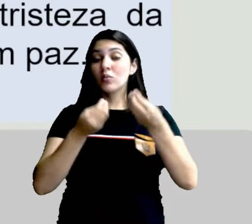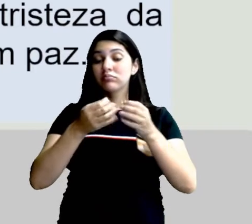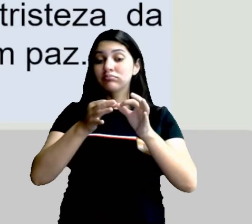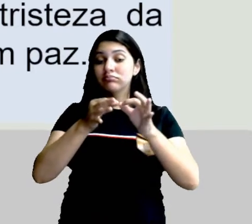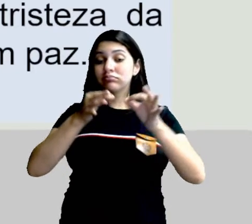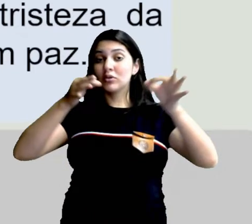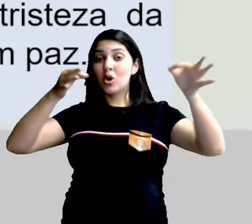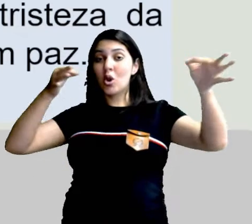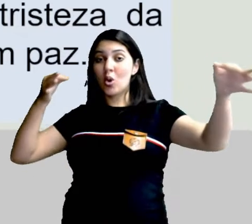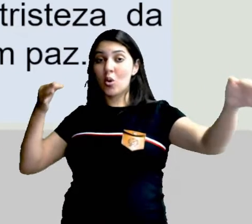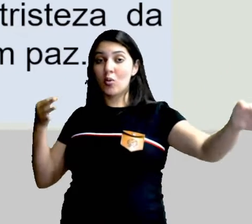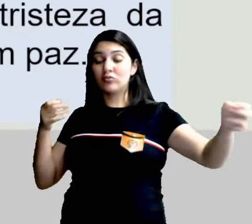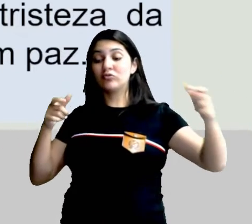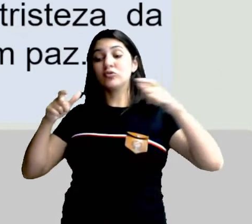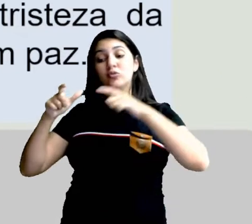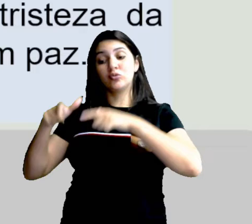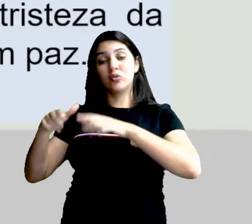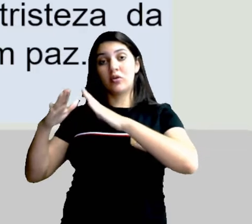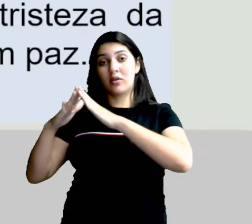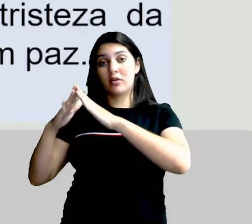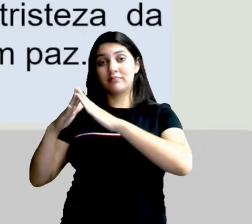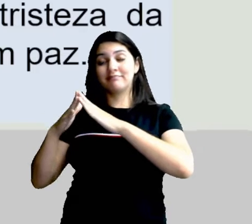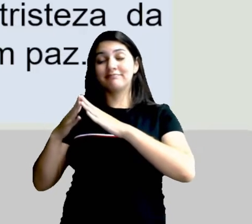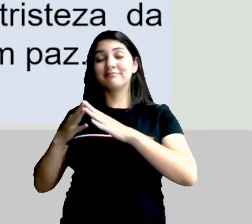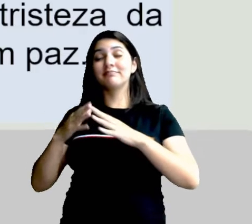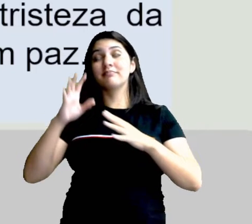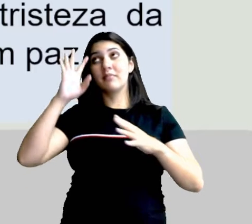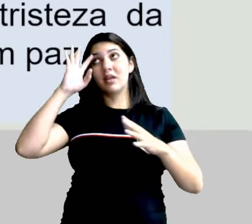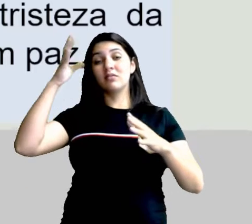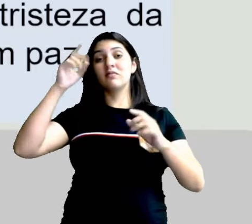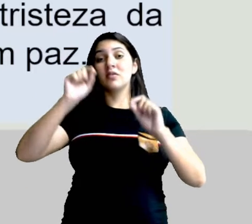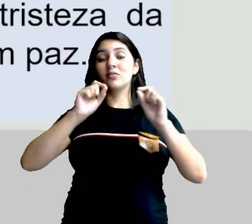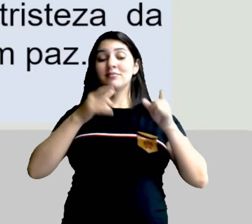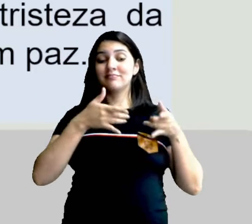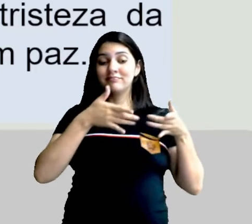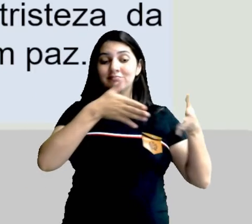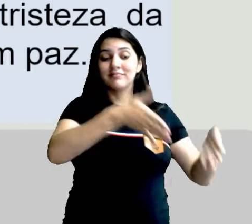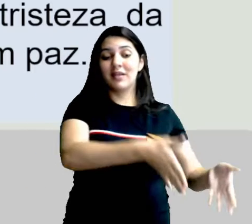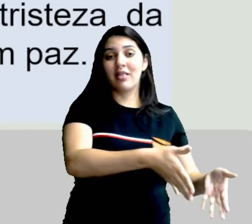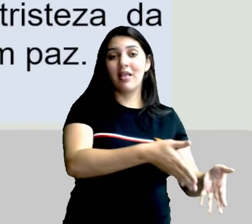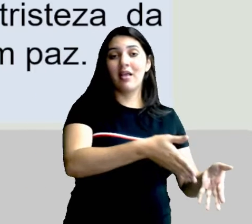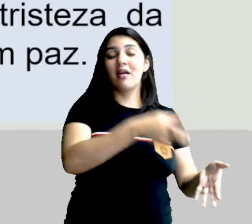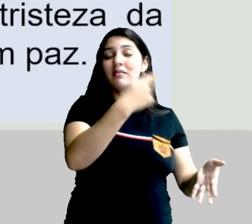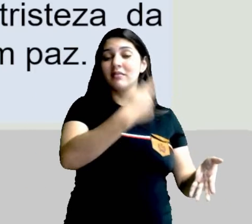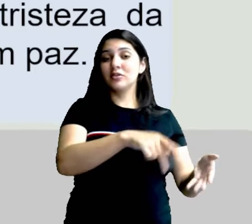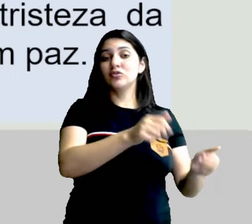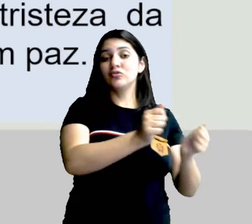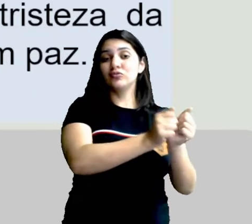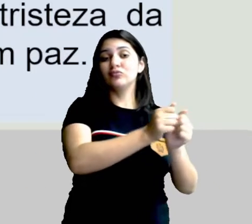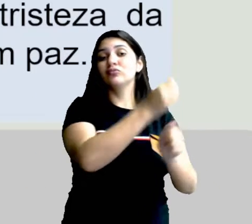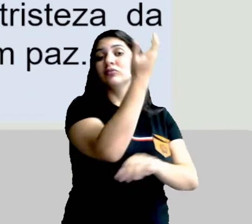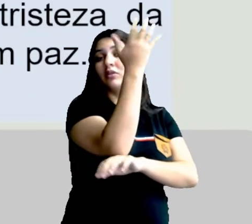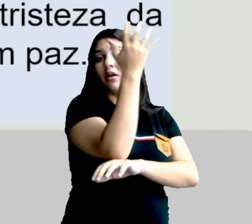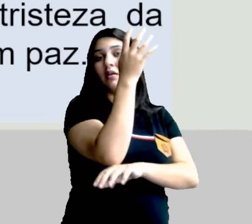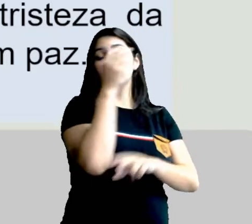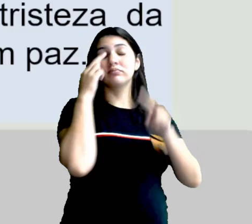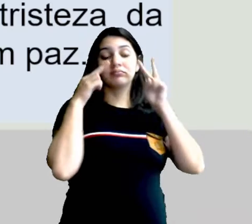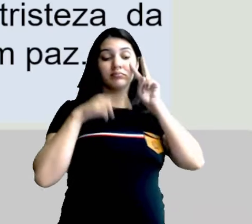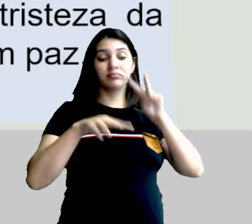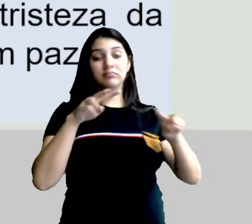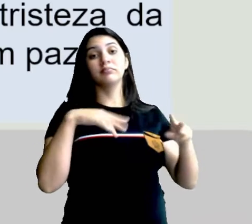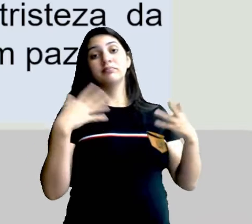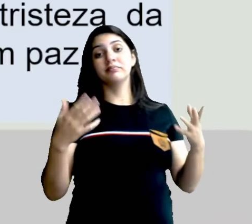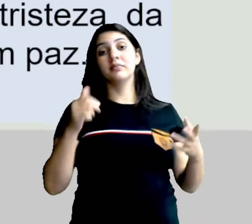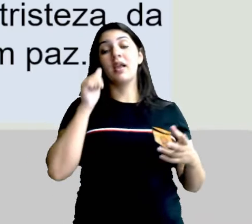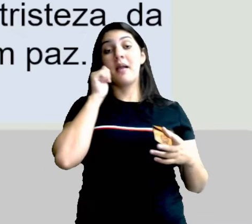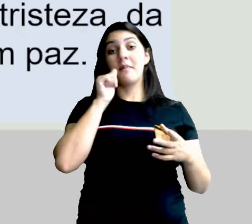aldeia, resolveram enterrar Catuboré ali mesmo, ao pé da árvore, que assistira à sua morte.